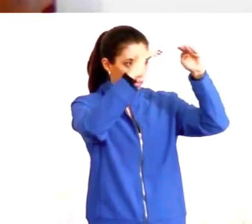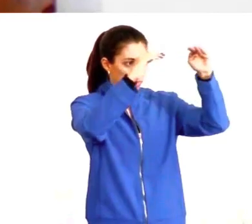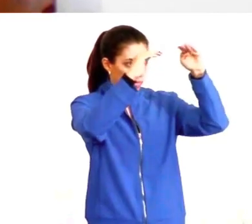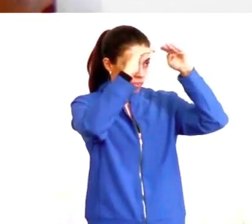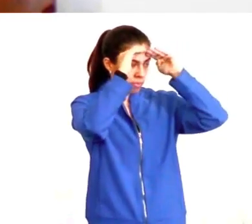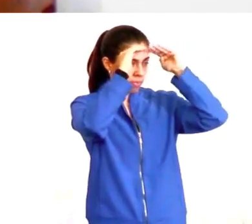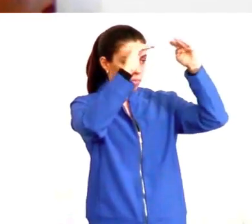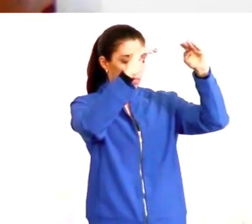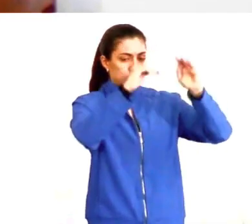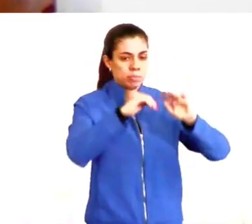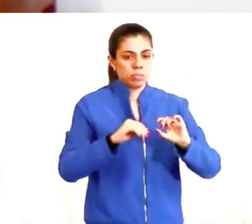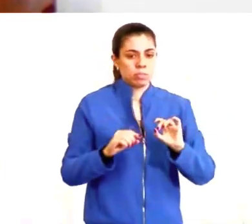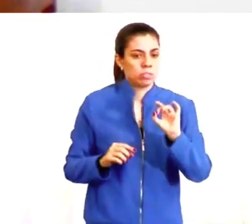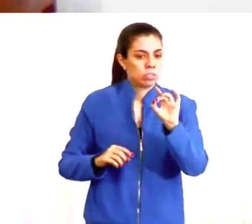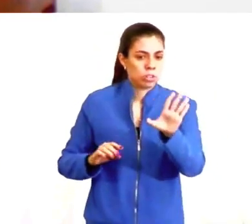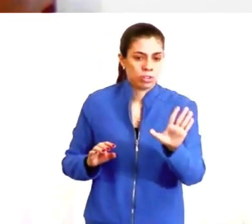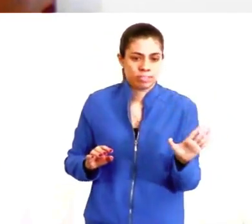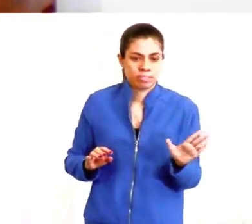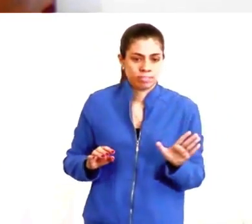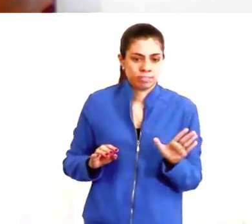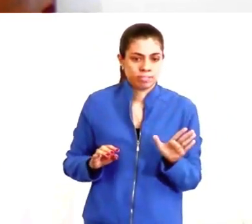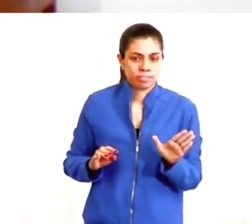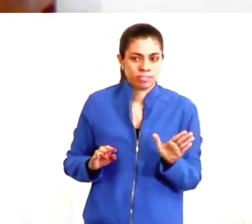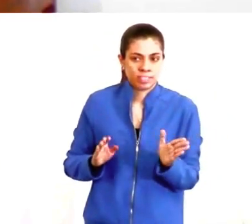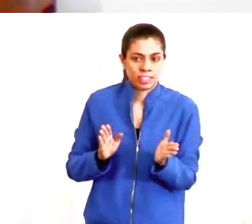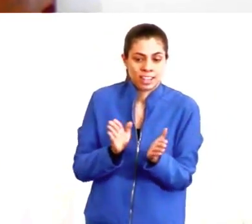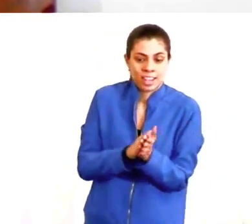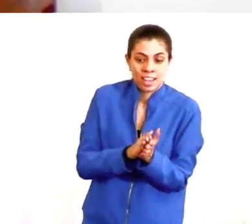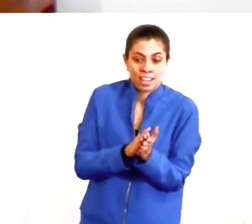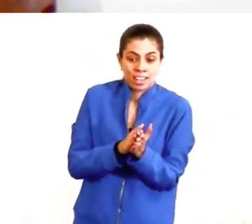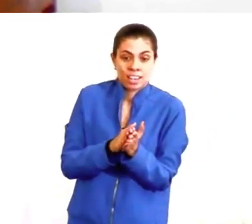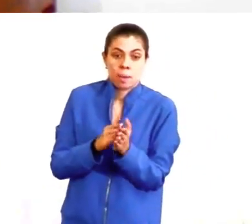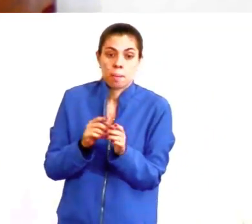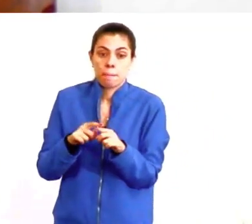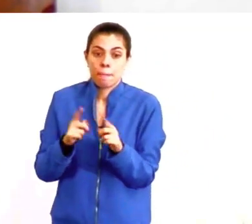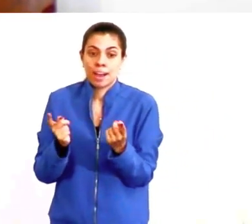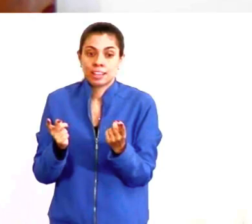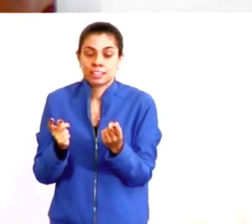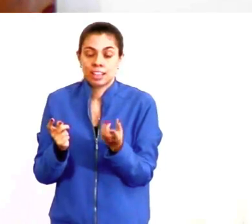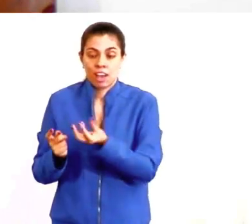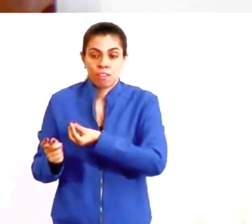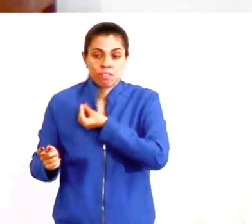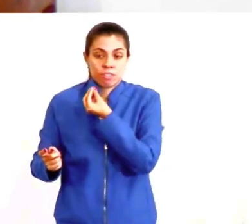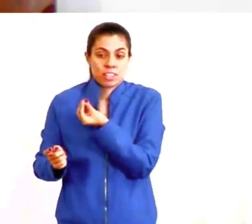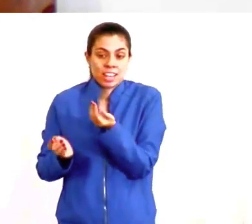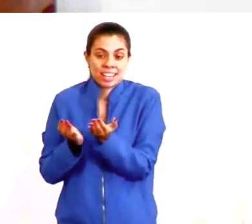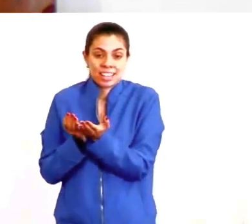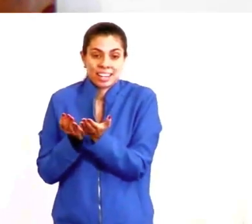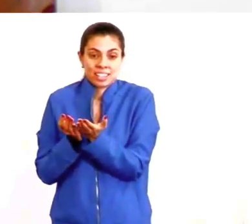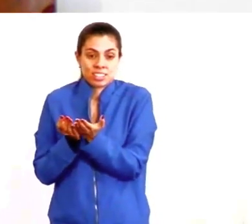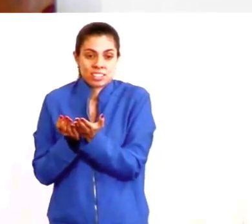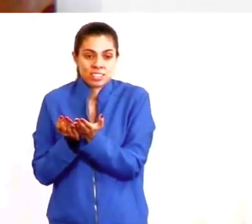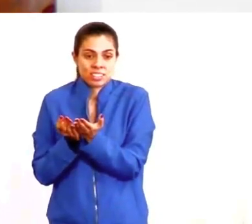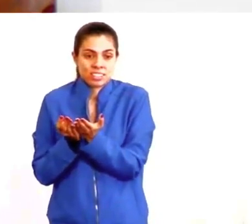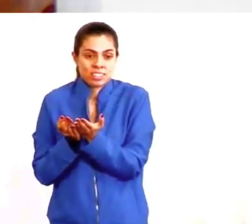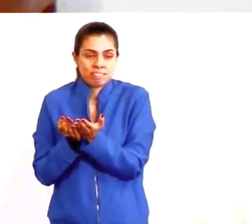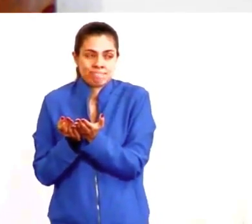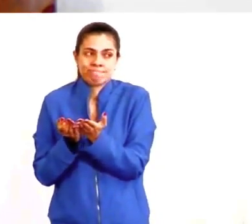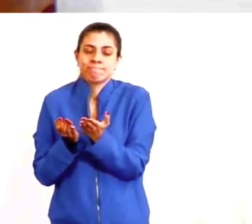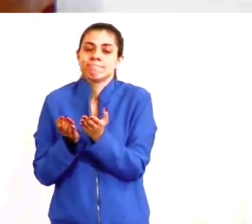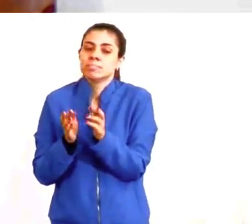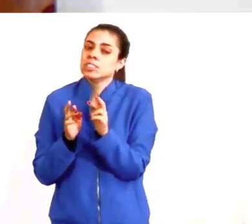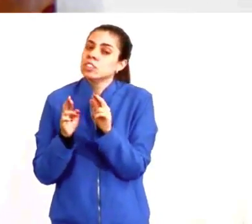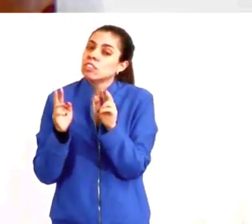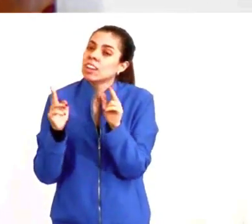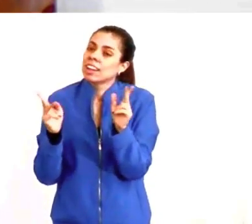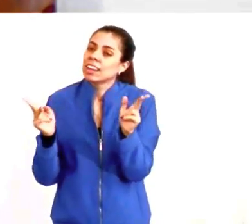coisas que agradassem a Deus. O cristianismo nos abre os céus de lá para cá, nos mostrando que nós